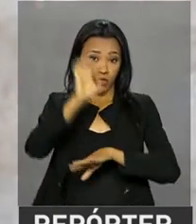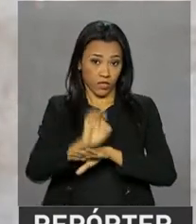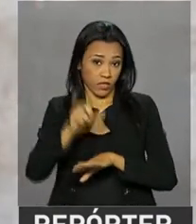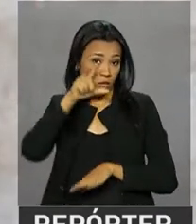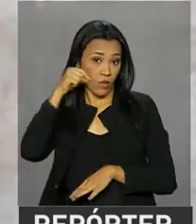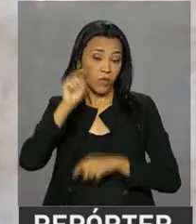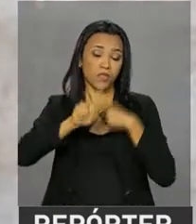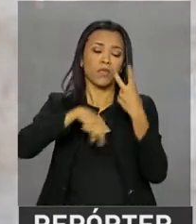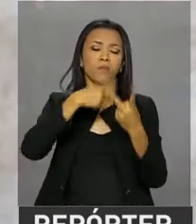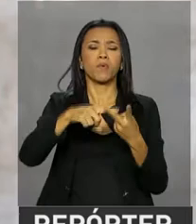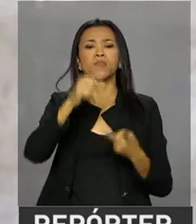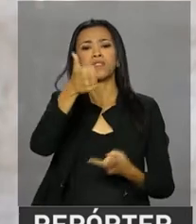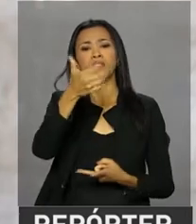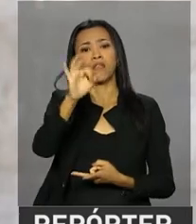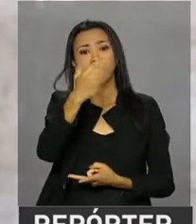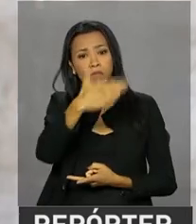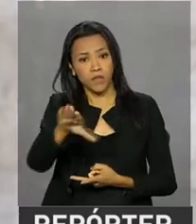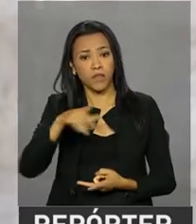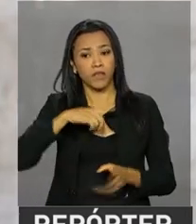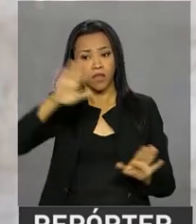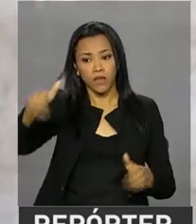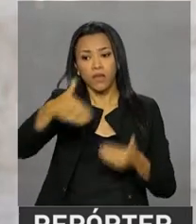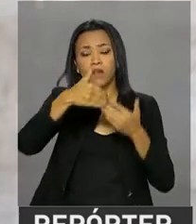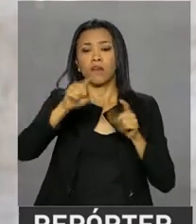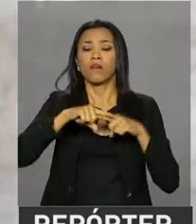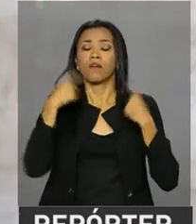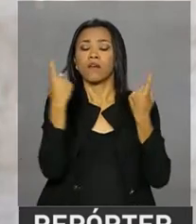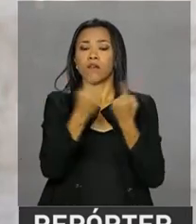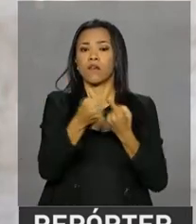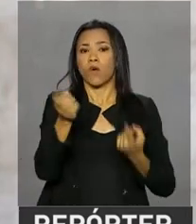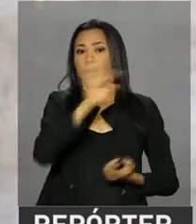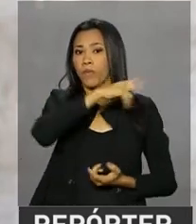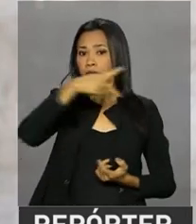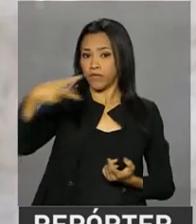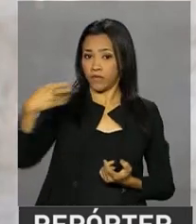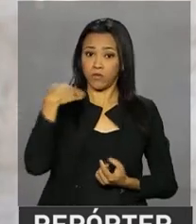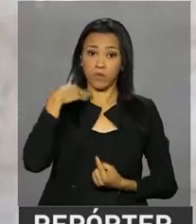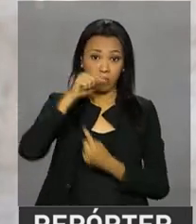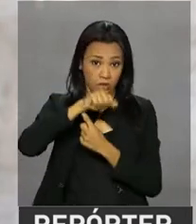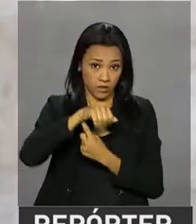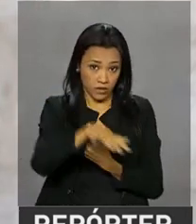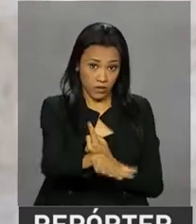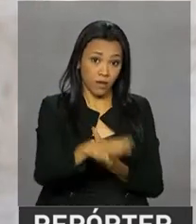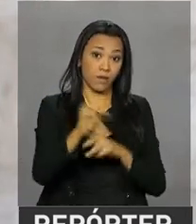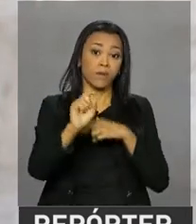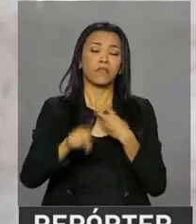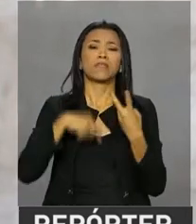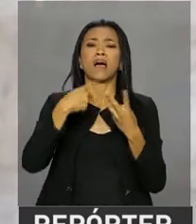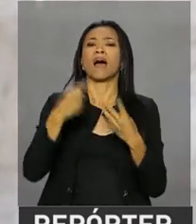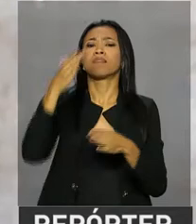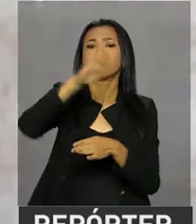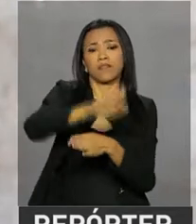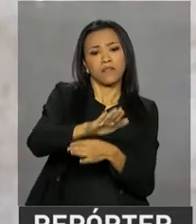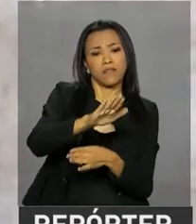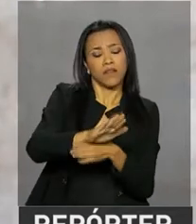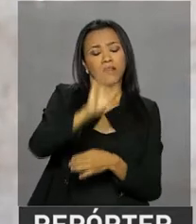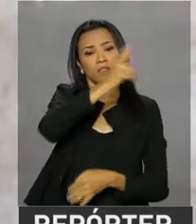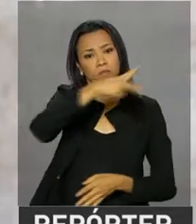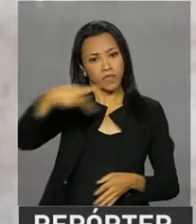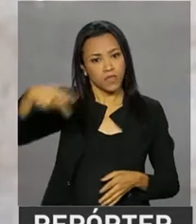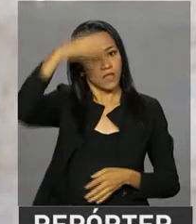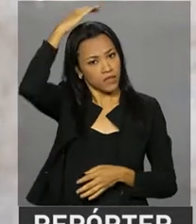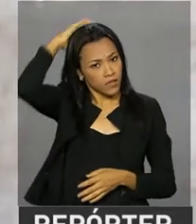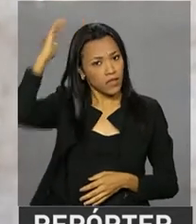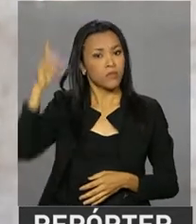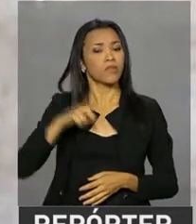dez e meia o presidente tem uma audiência com o presidente do banco central presidente ilan goldman pai já no começo da tarde michel temer se reúne também